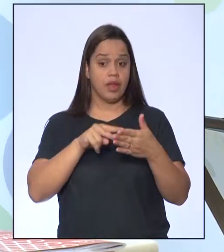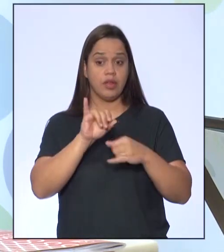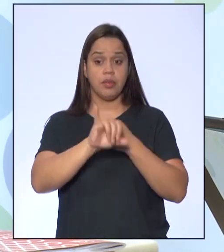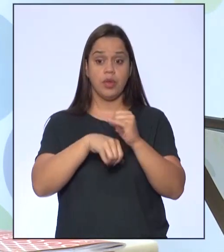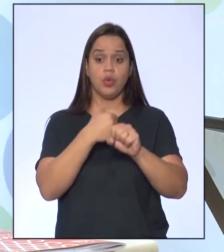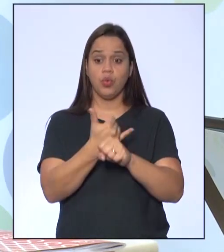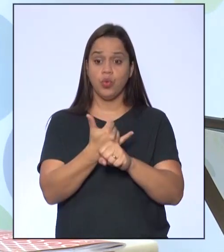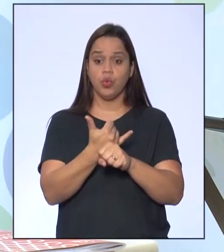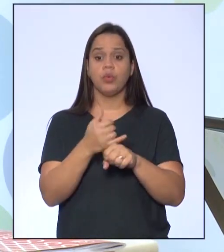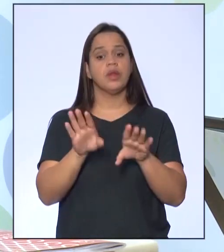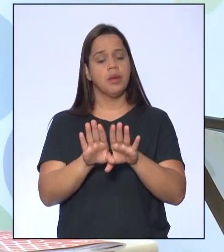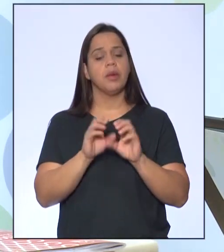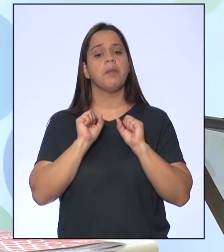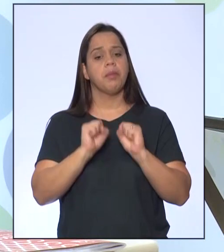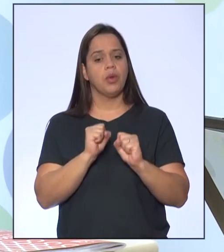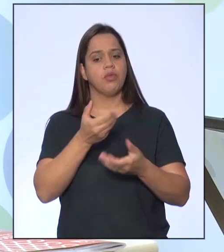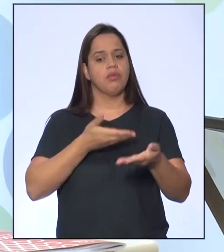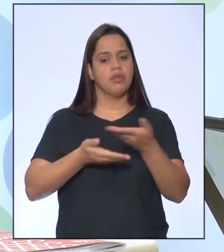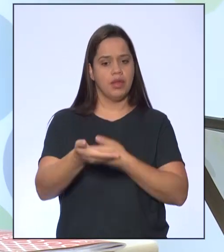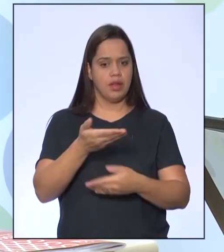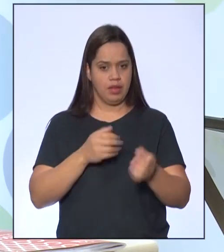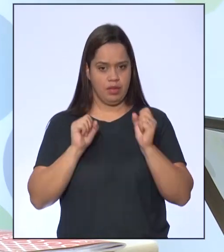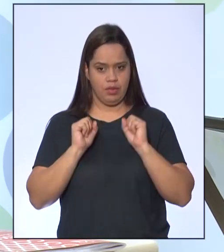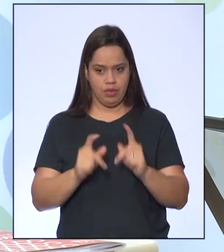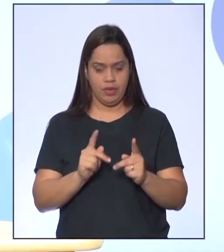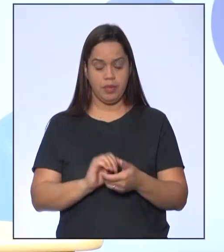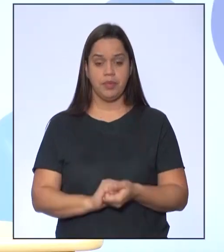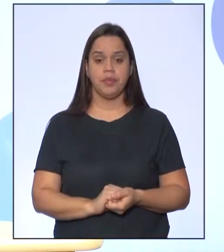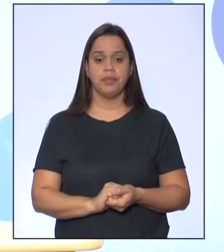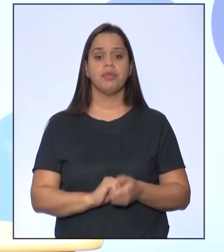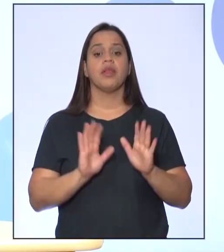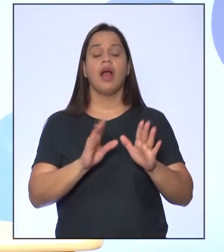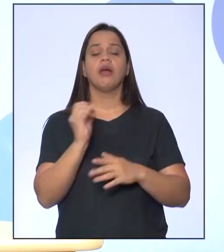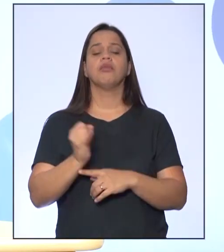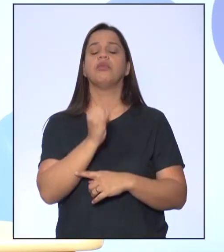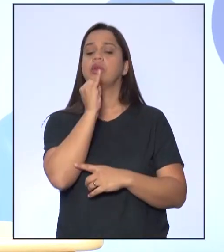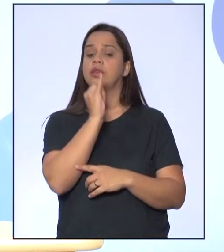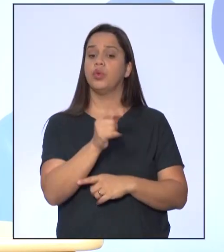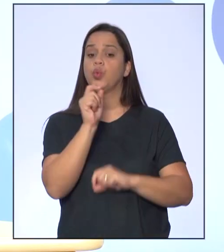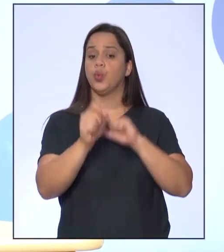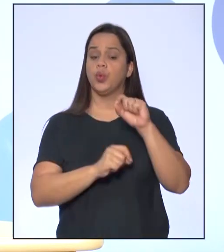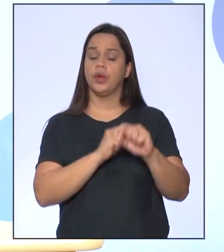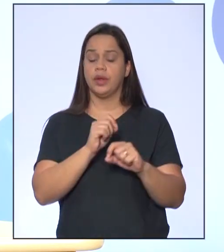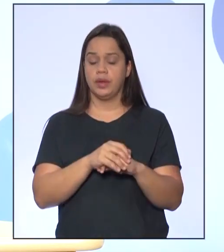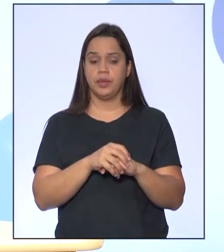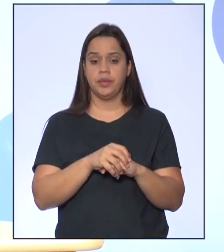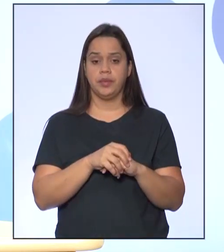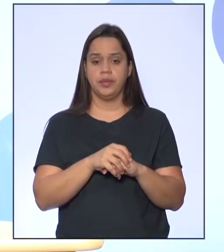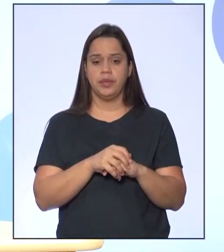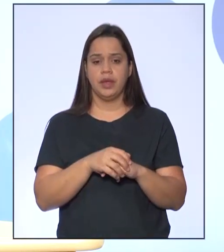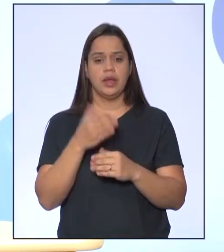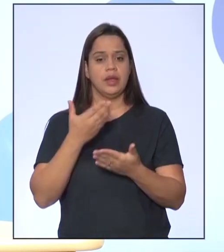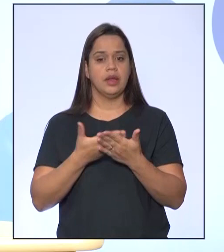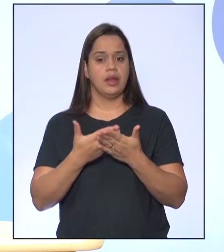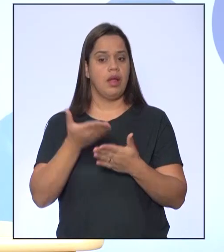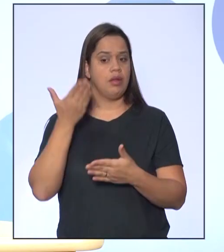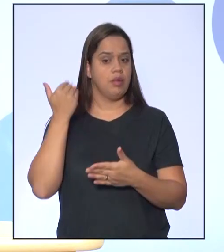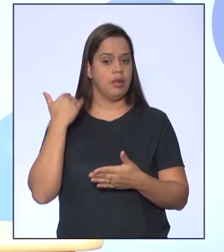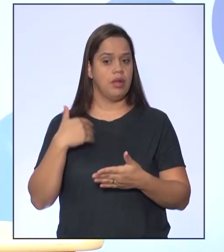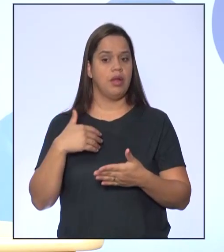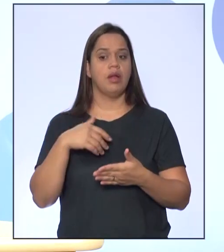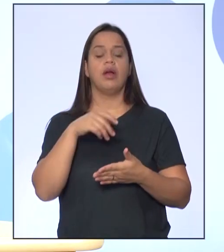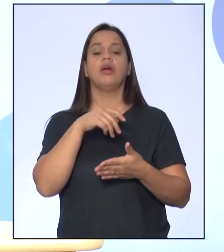Então, também dá para fazer essa interação. E é importante pontuar também que alguns, na aula passada, escreveram